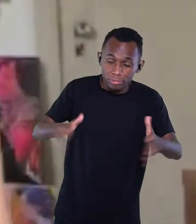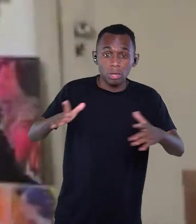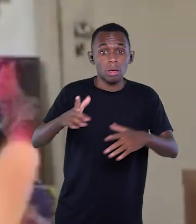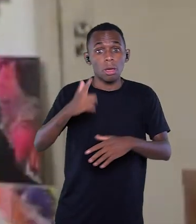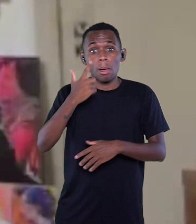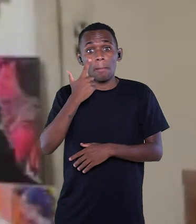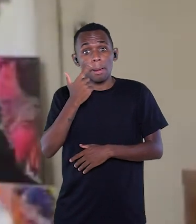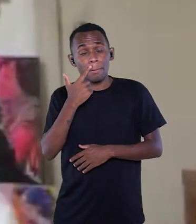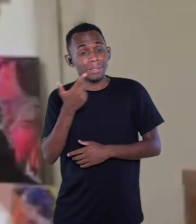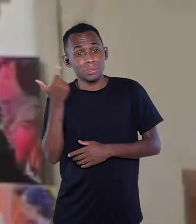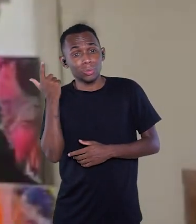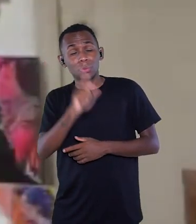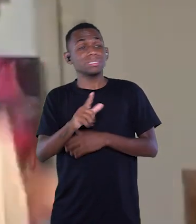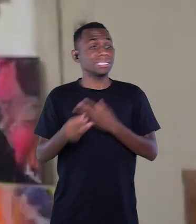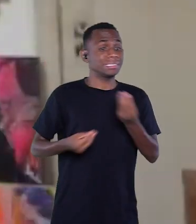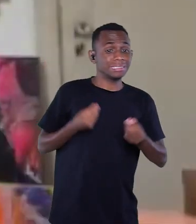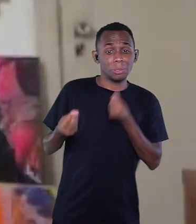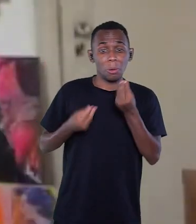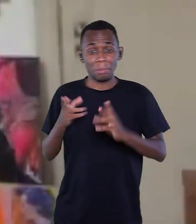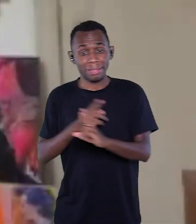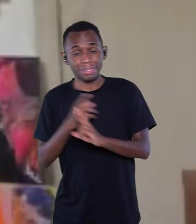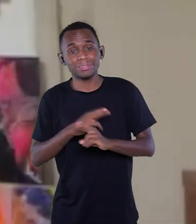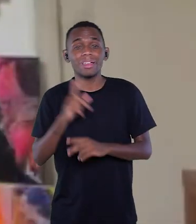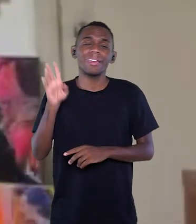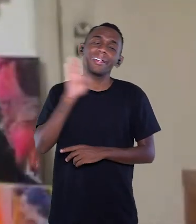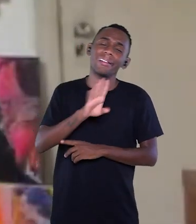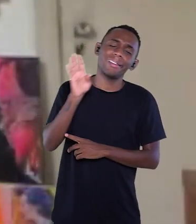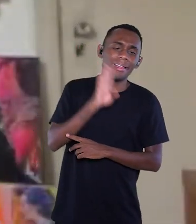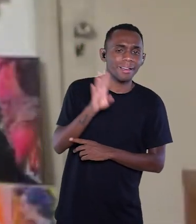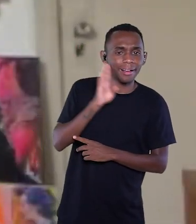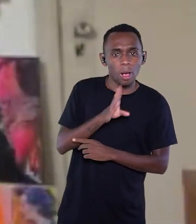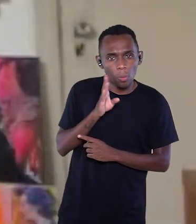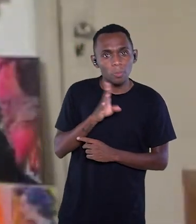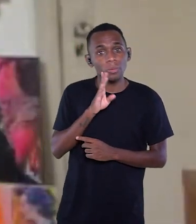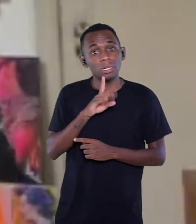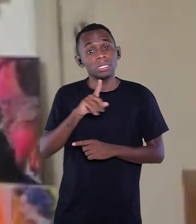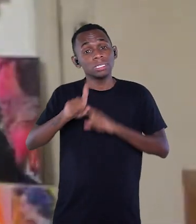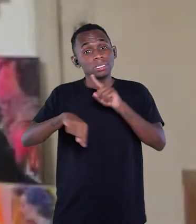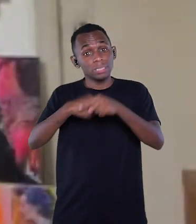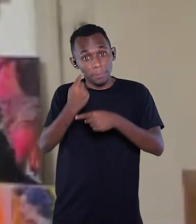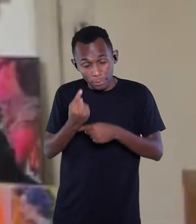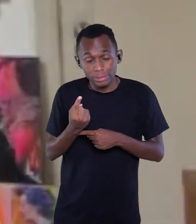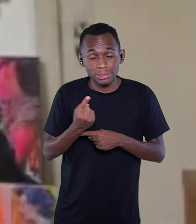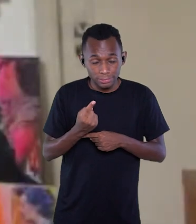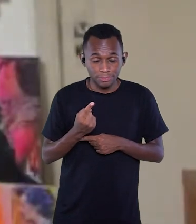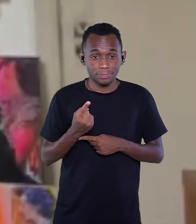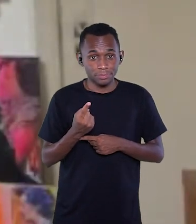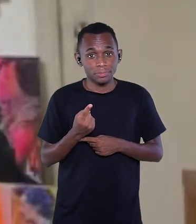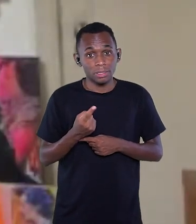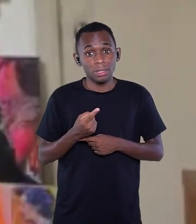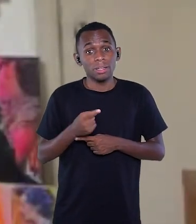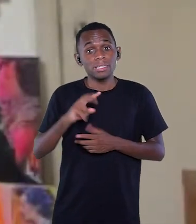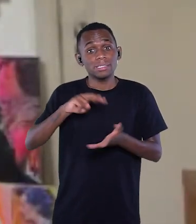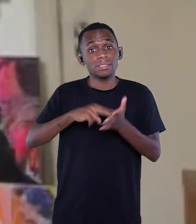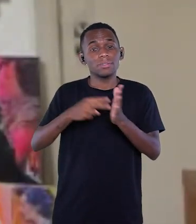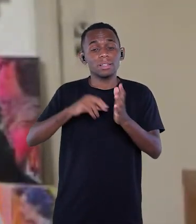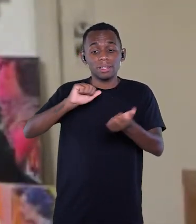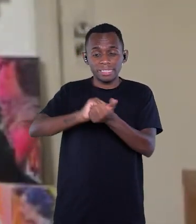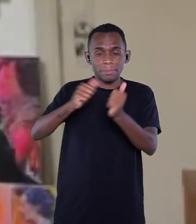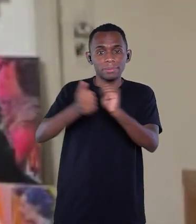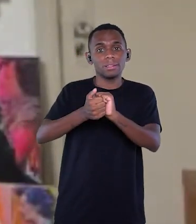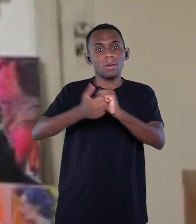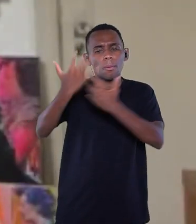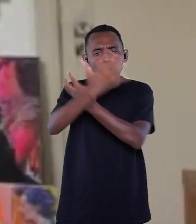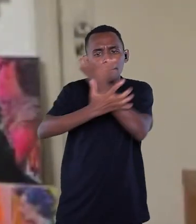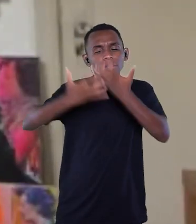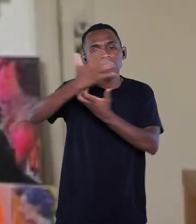mesmo tempo, não consegue muito. Enfim, é uma coisa, é muito legal, e tem ele vira um musical